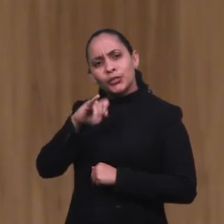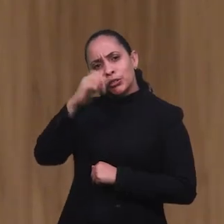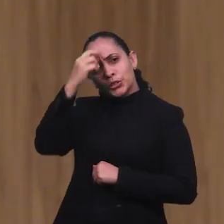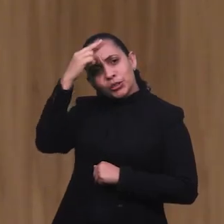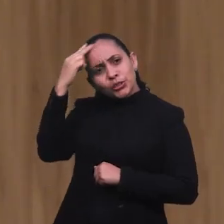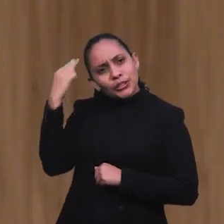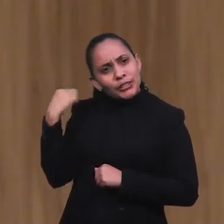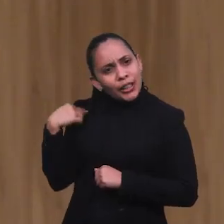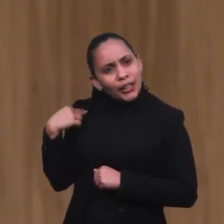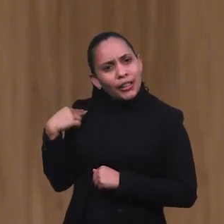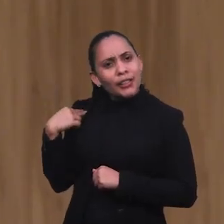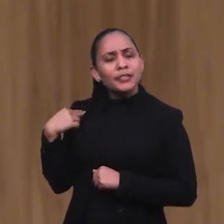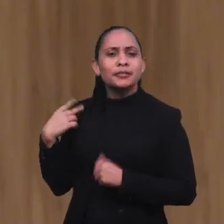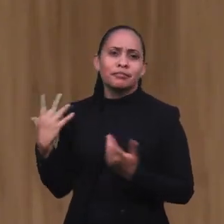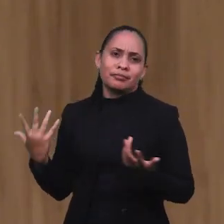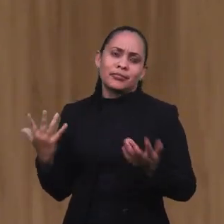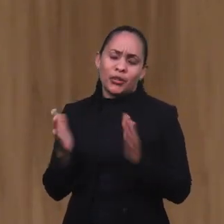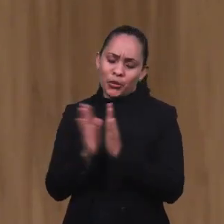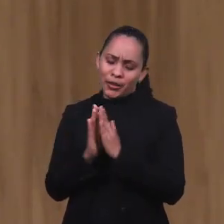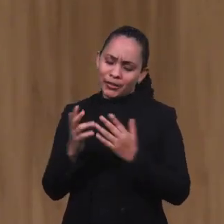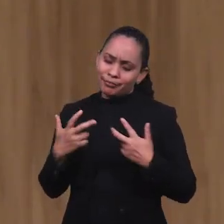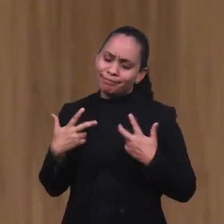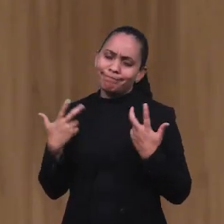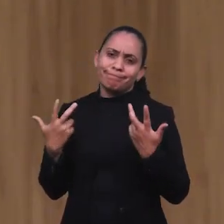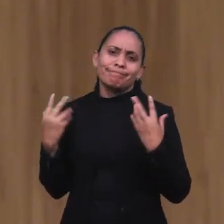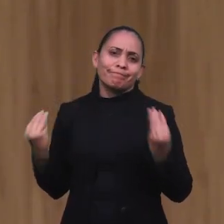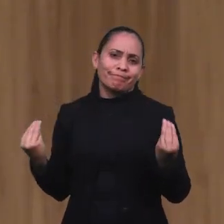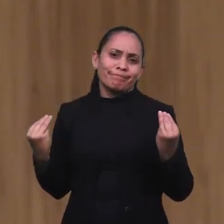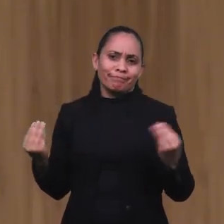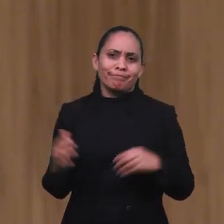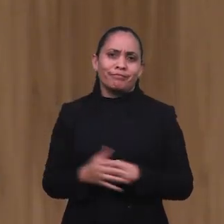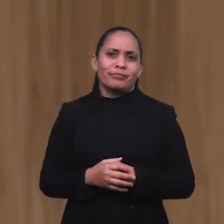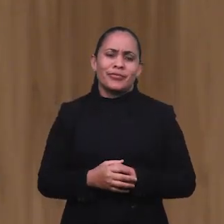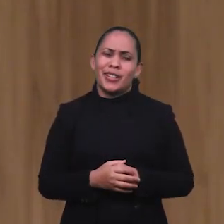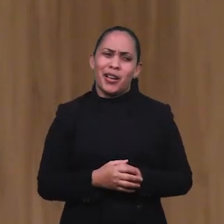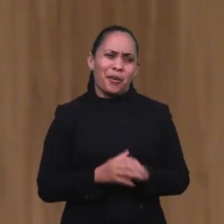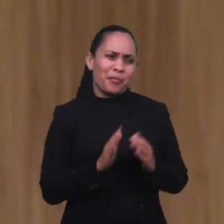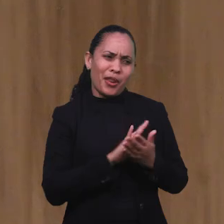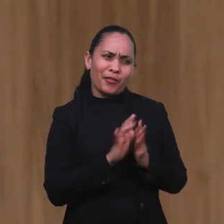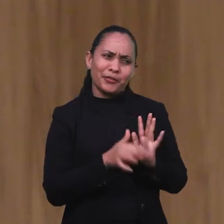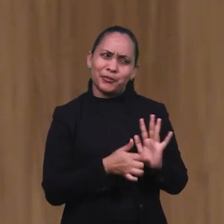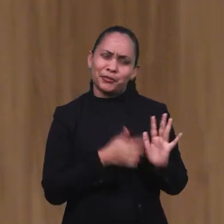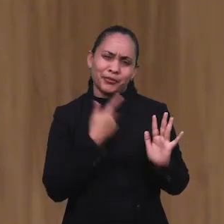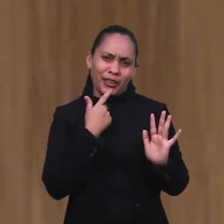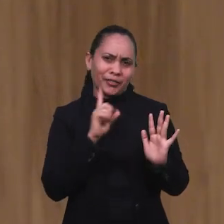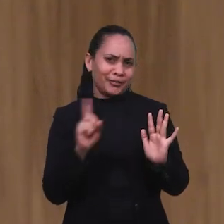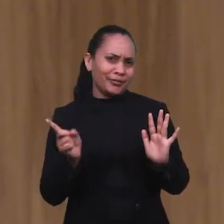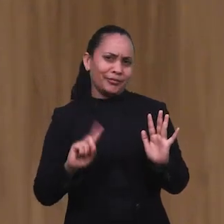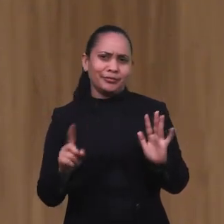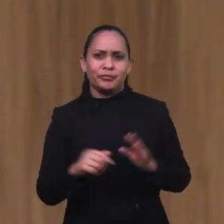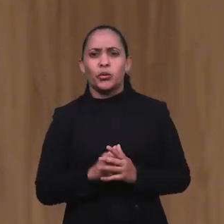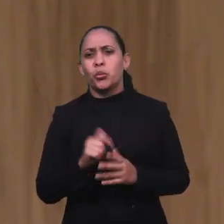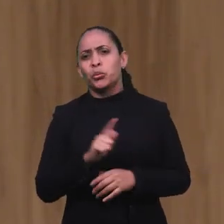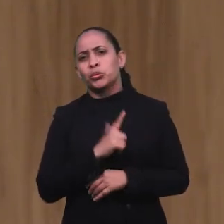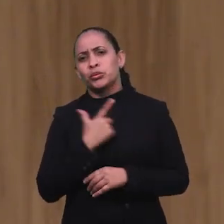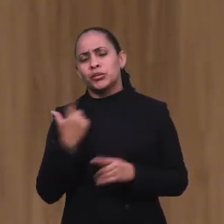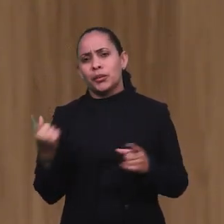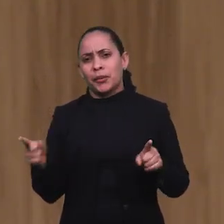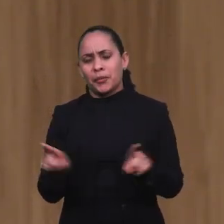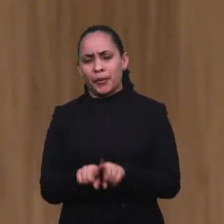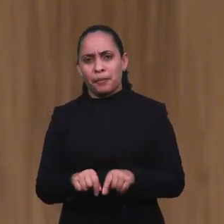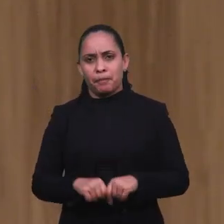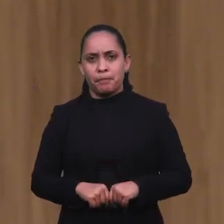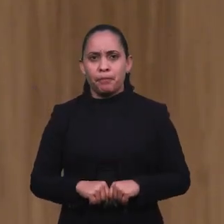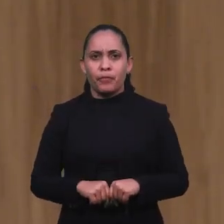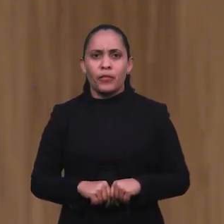a invocação, podemos dizer isso aqui como fosse uma invocação de pessoas que já foram, né? Isso aí a Bíblia não recomenda isso. E outra questão,